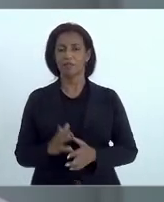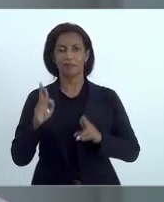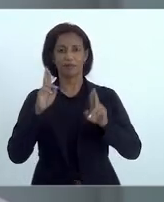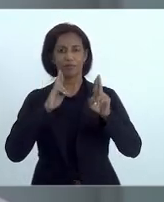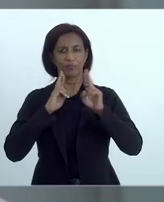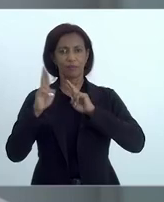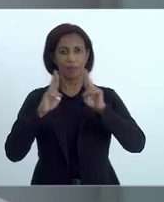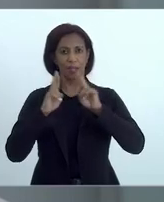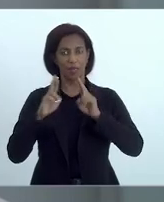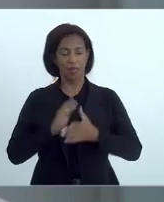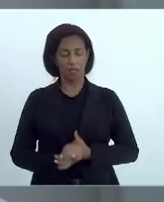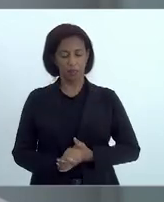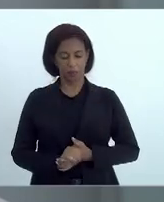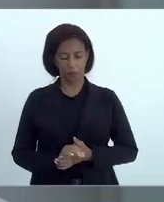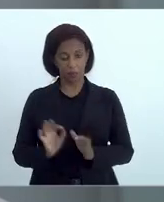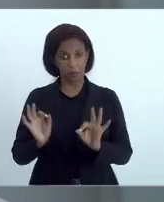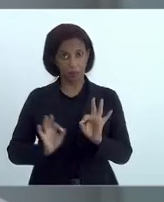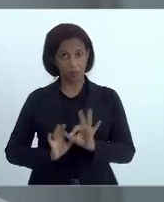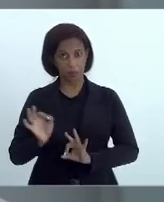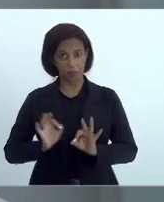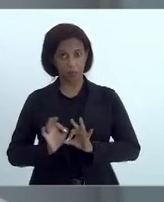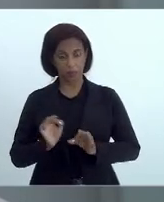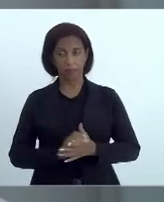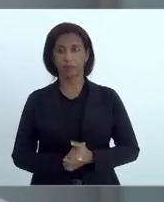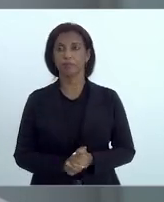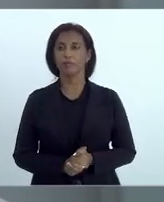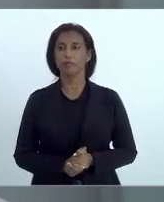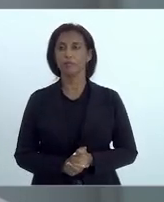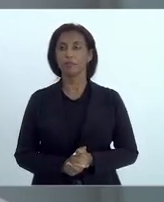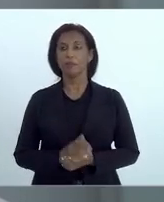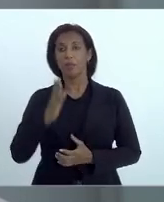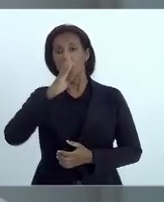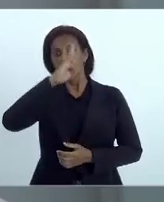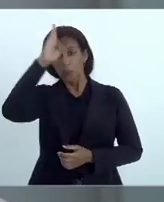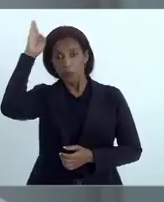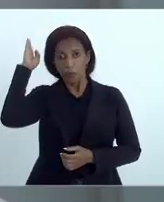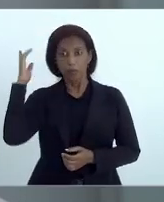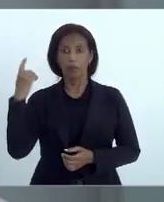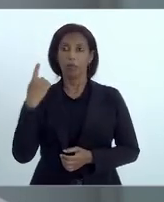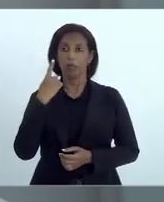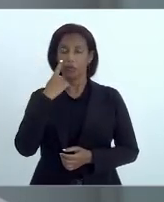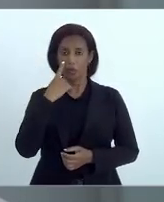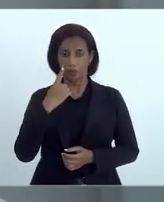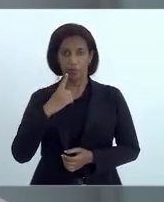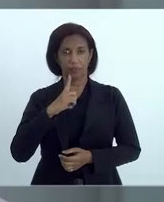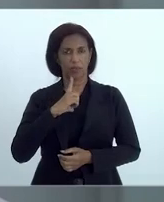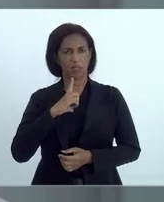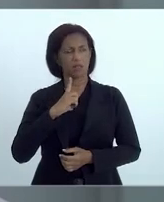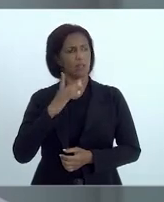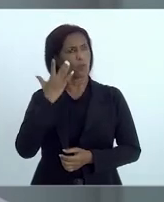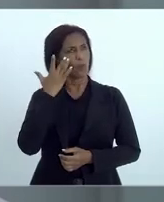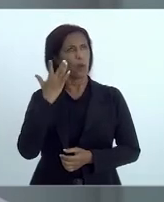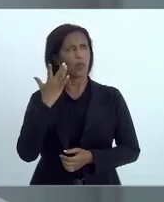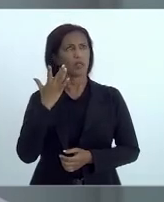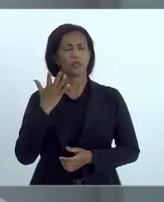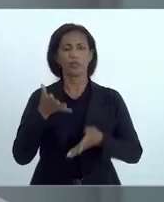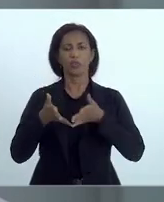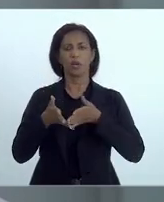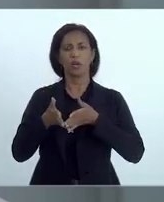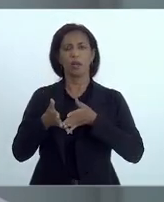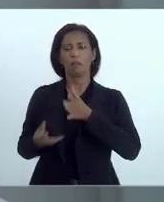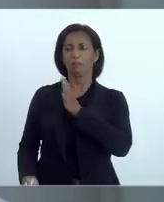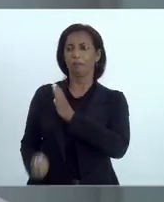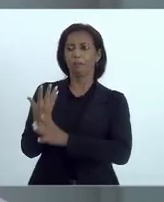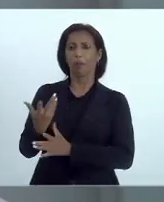relação ao projeto que nós fizemos o hino bombeiro eu já vir que tem eu acho que o bombeiro já nasceu errado